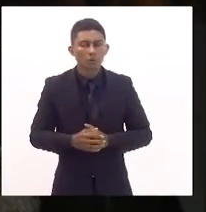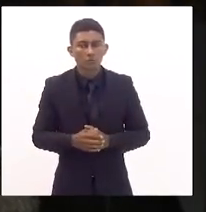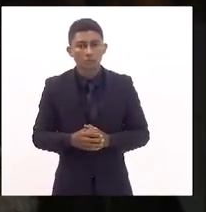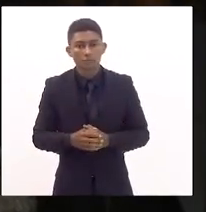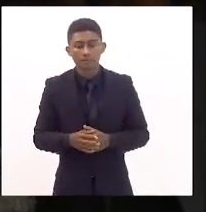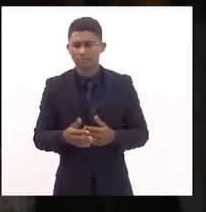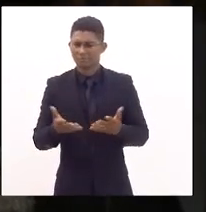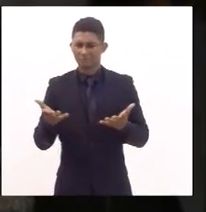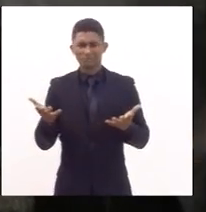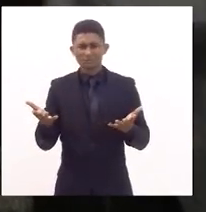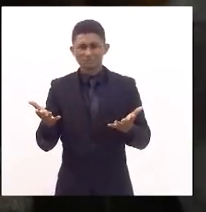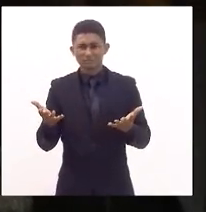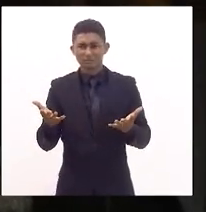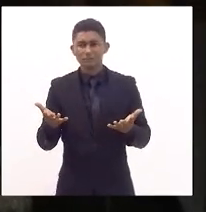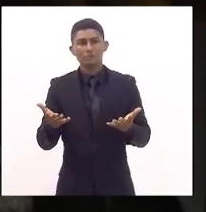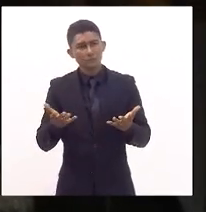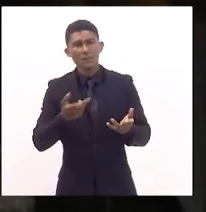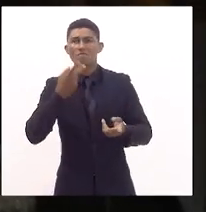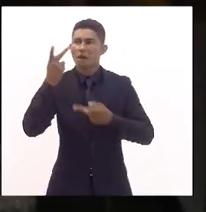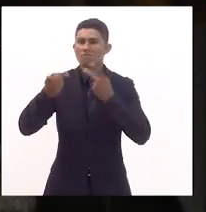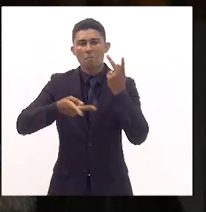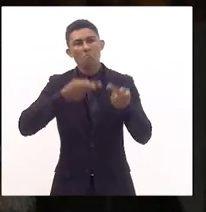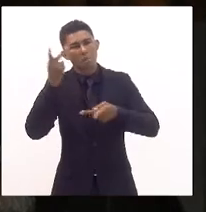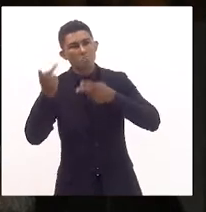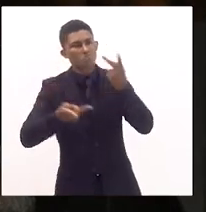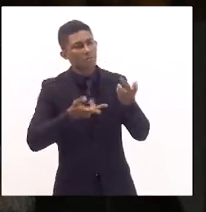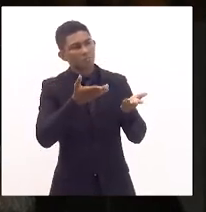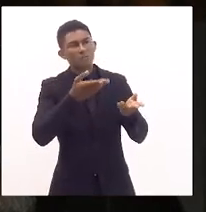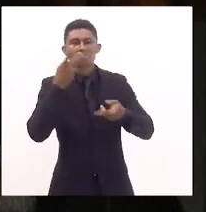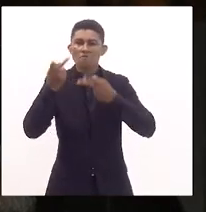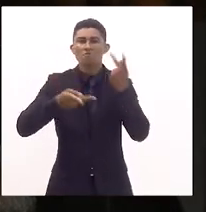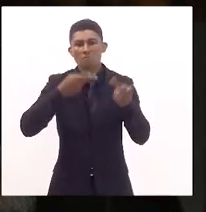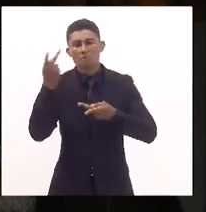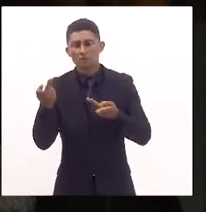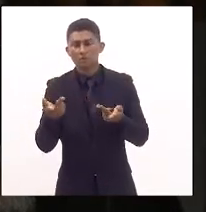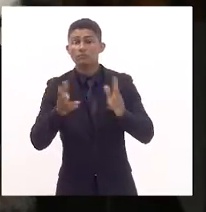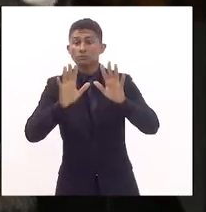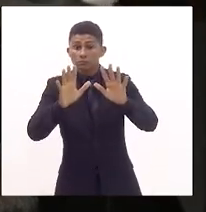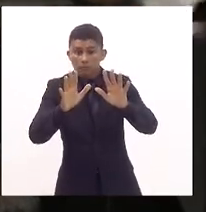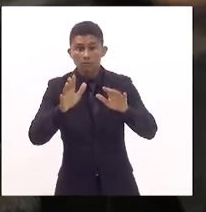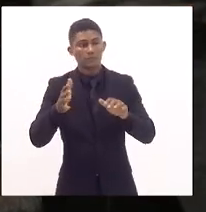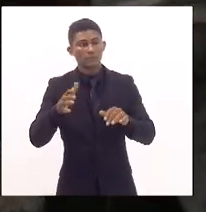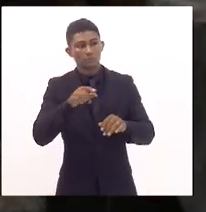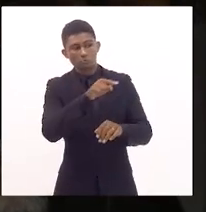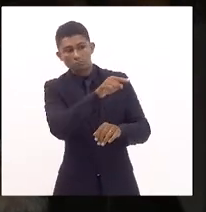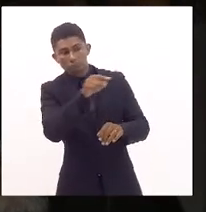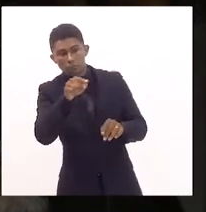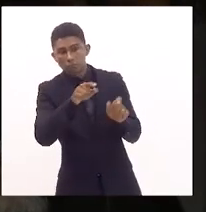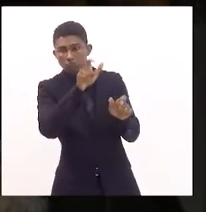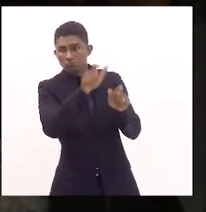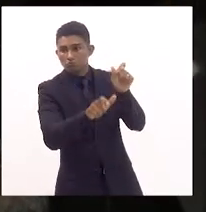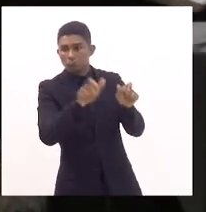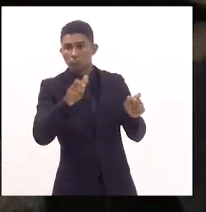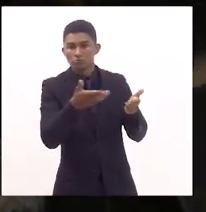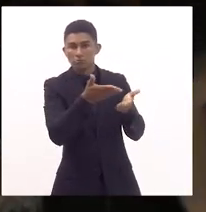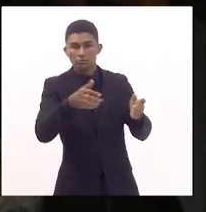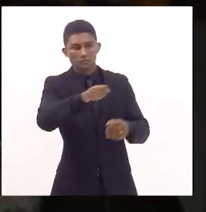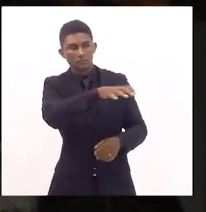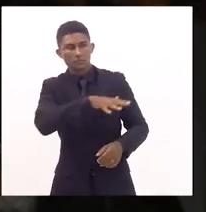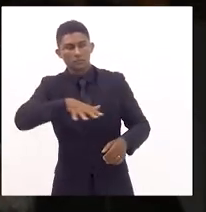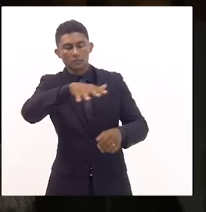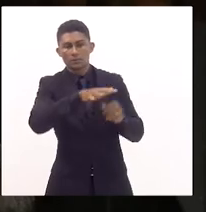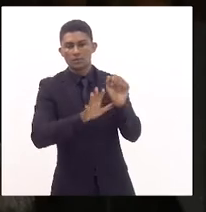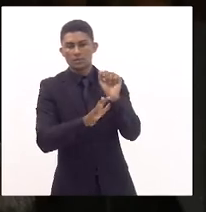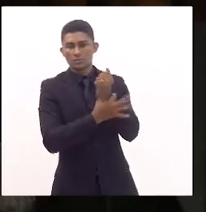Porque não adianta somente falar. Os nossos agentes da segurança pública, os